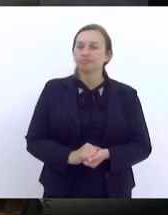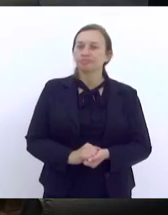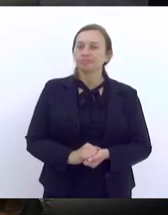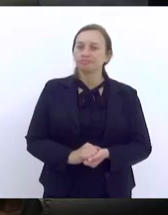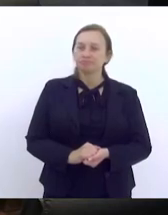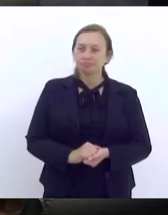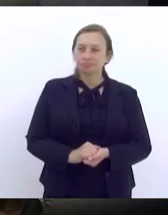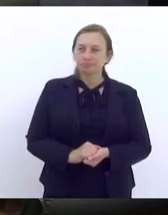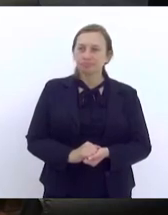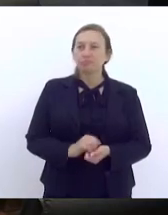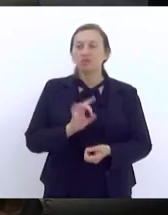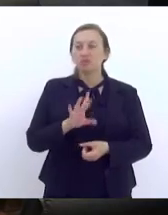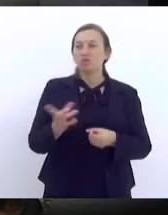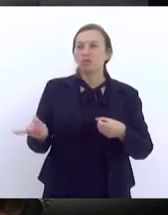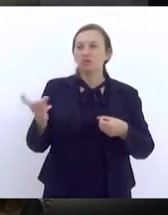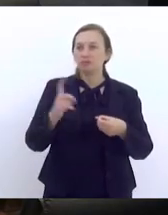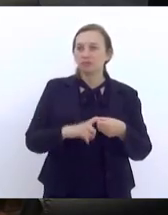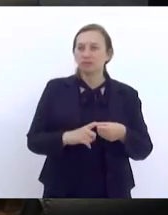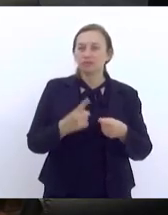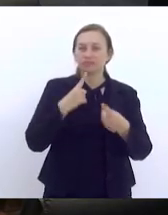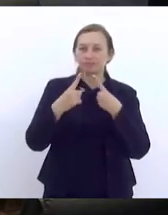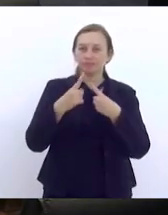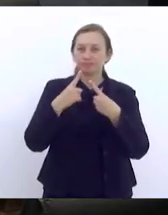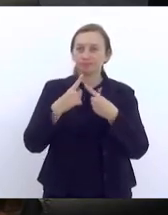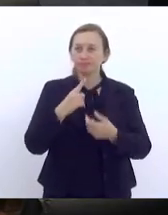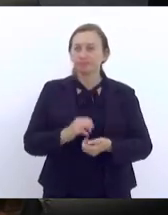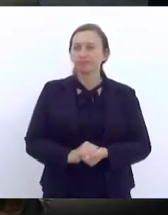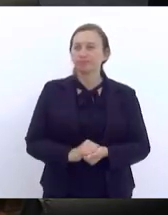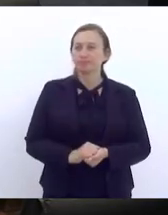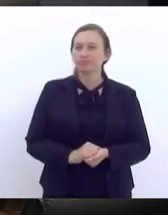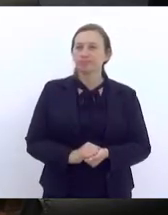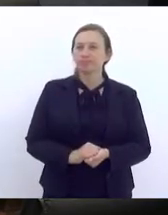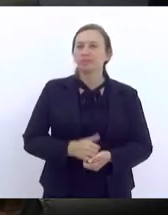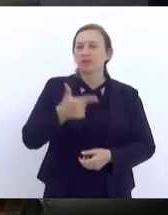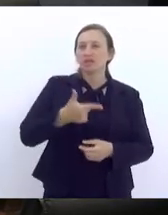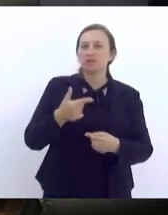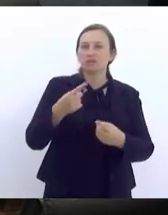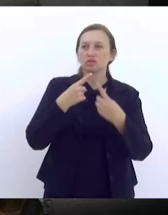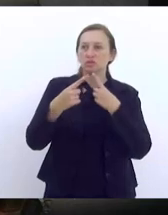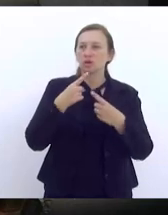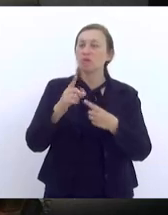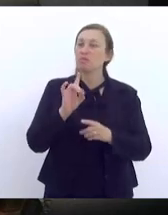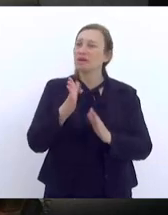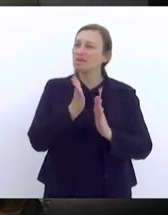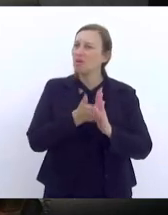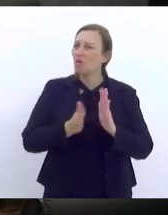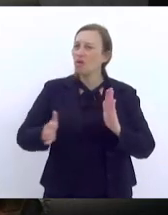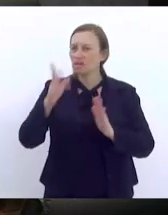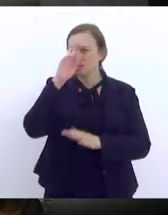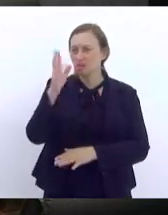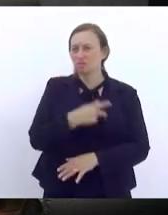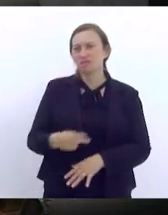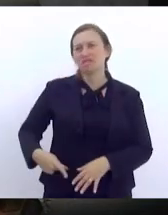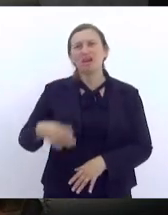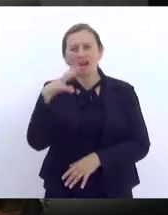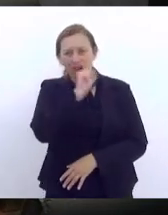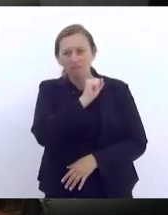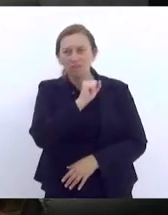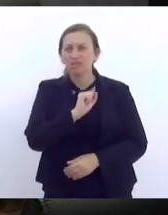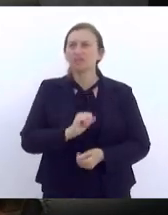só quando voltar para discussão vem segunda discussão de ordem senhora Presidente é muito